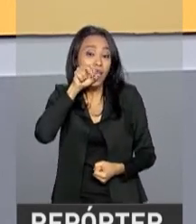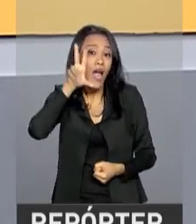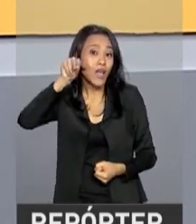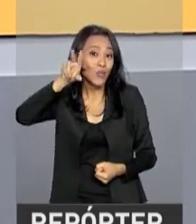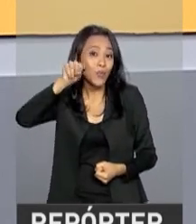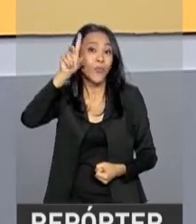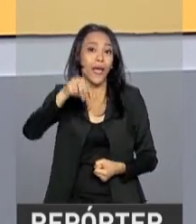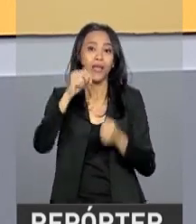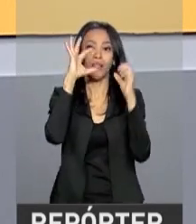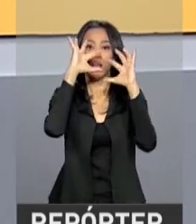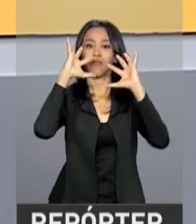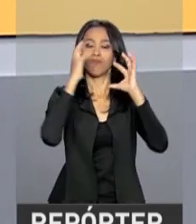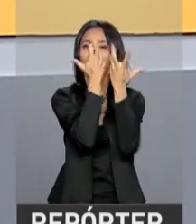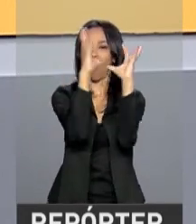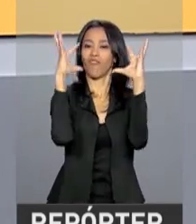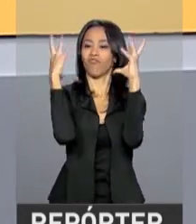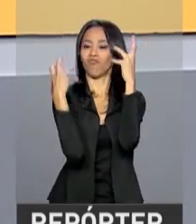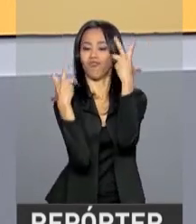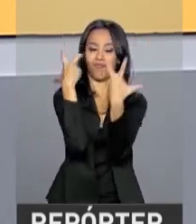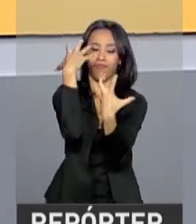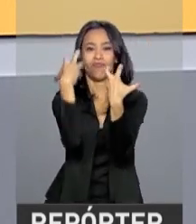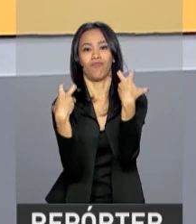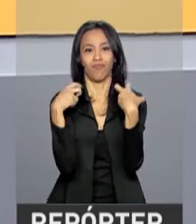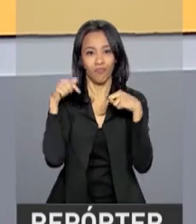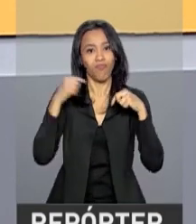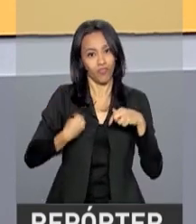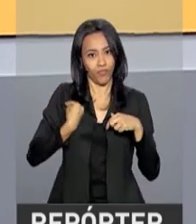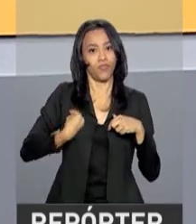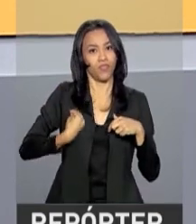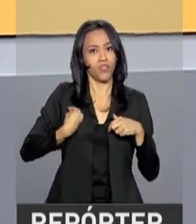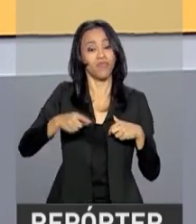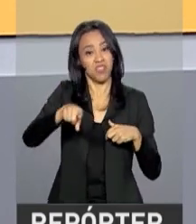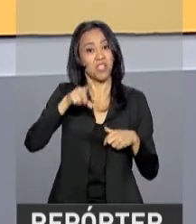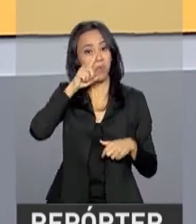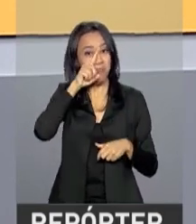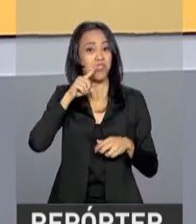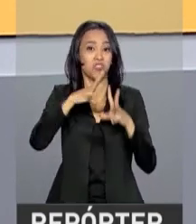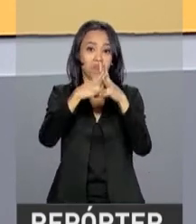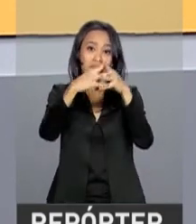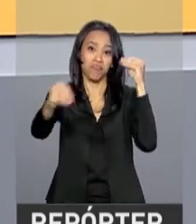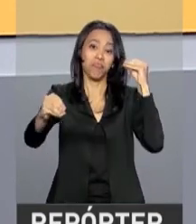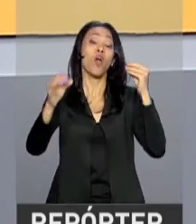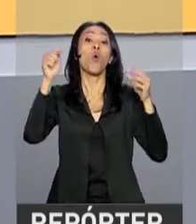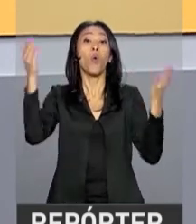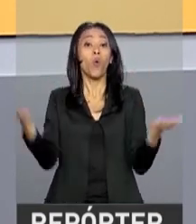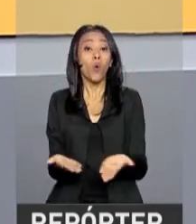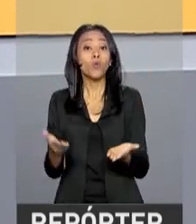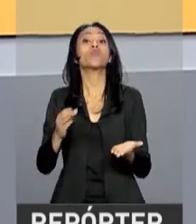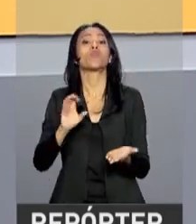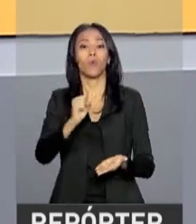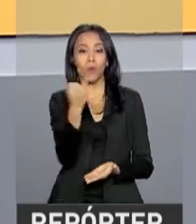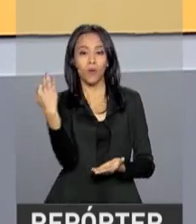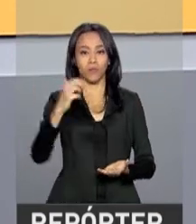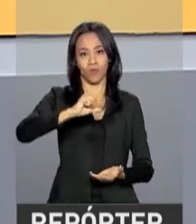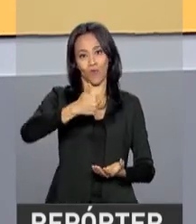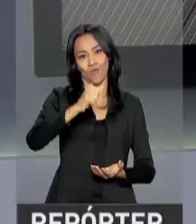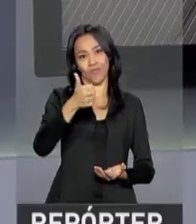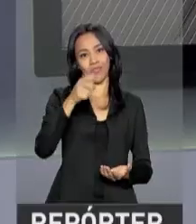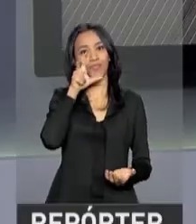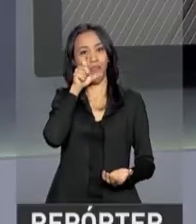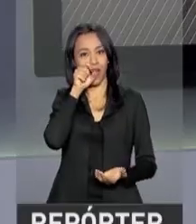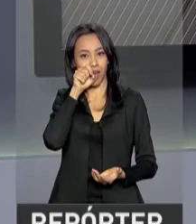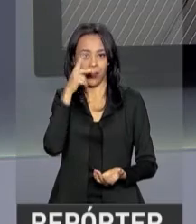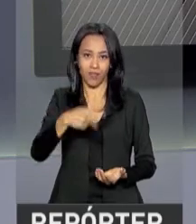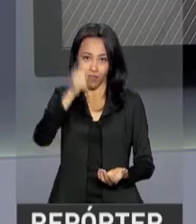e é considerada uma das aves mais ameaçadas do mundo existem hoje 11 a ararinha em território brasileiro